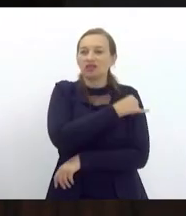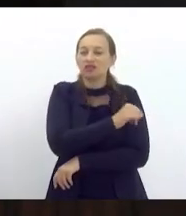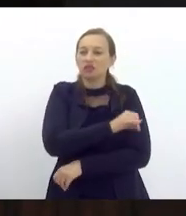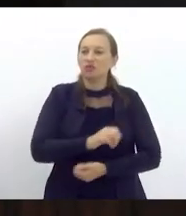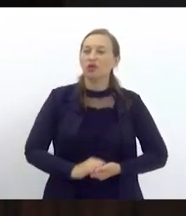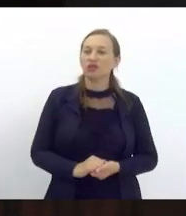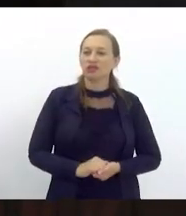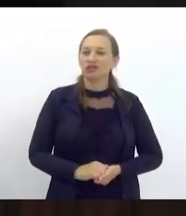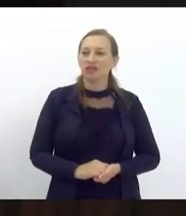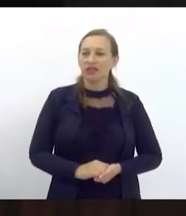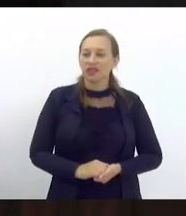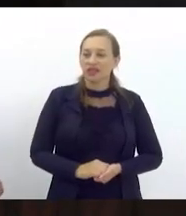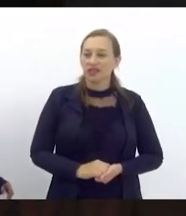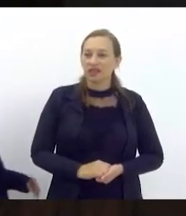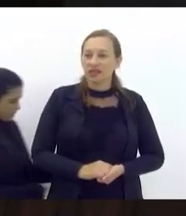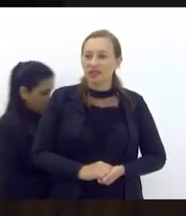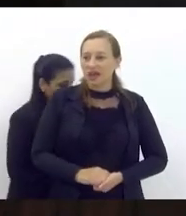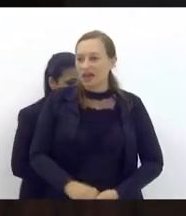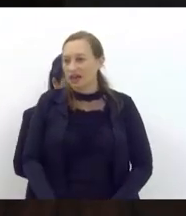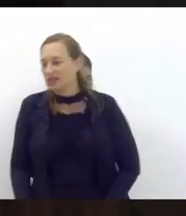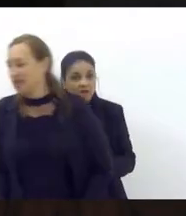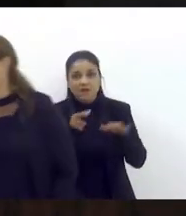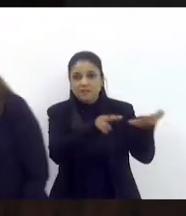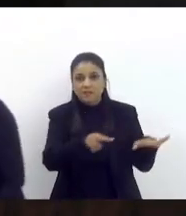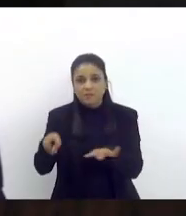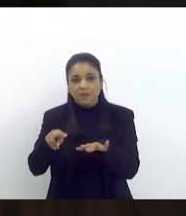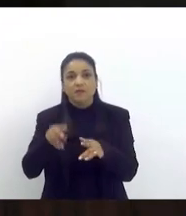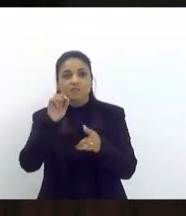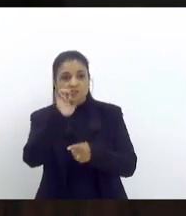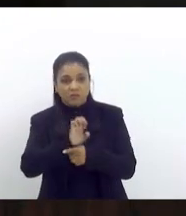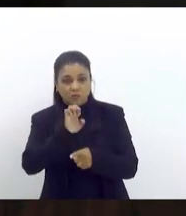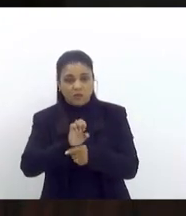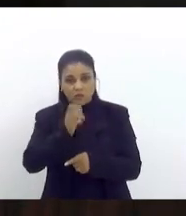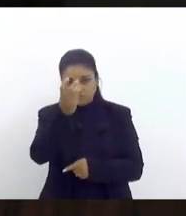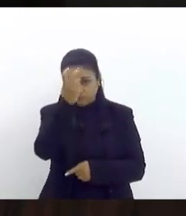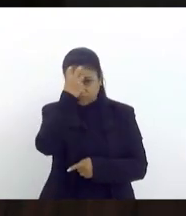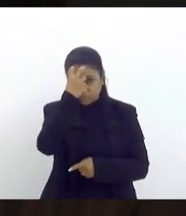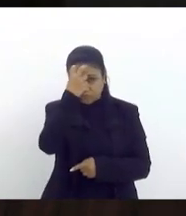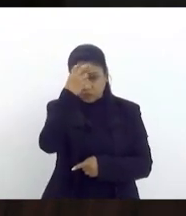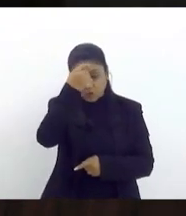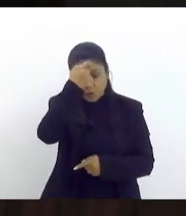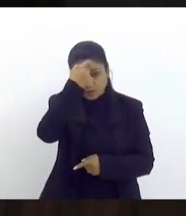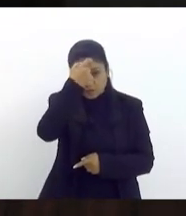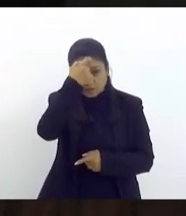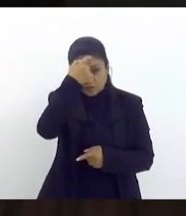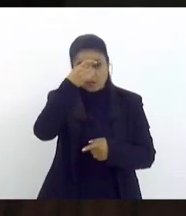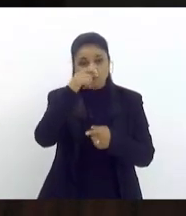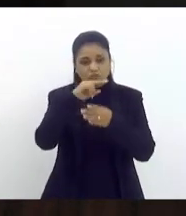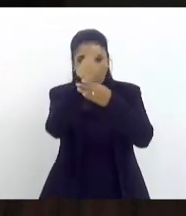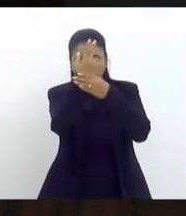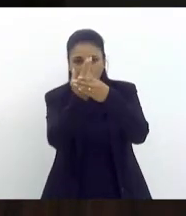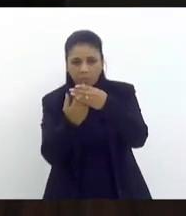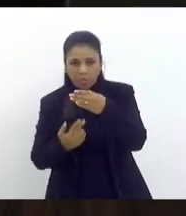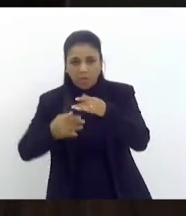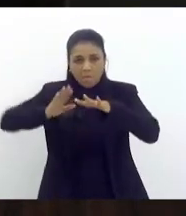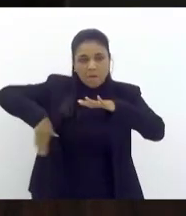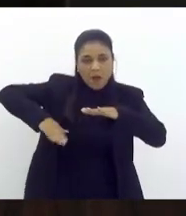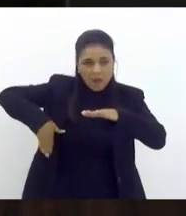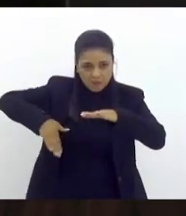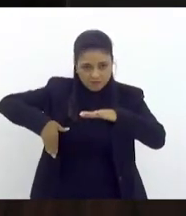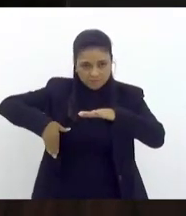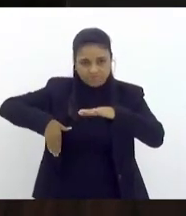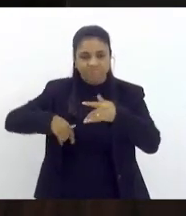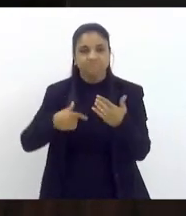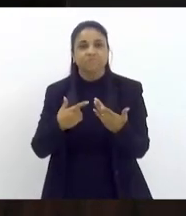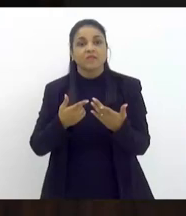a semana Estadual da campanha de conscientização contra o afogamento nas praias em discussão para discutir